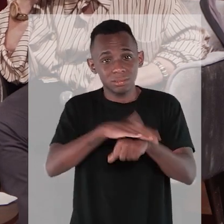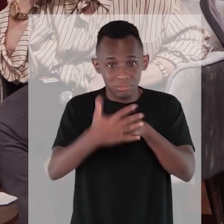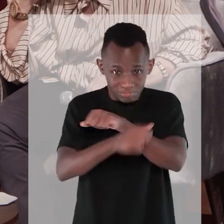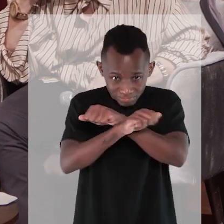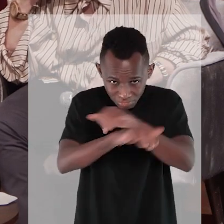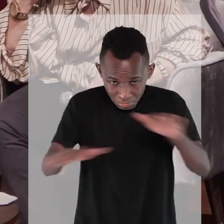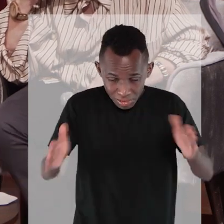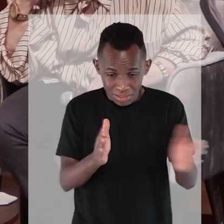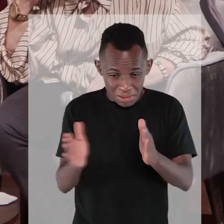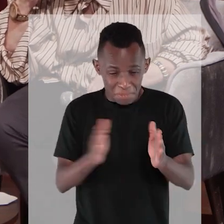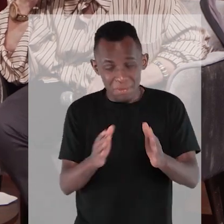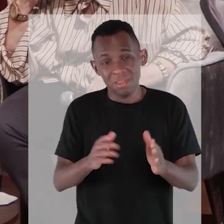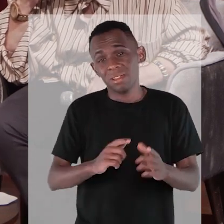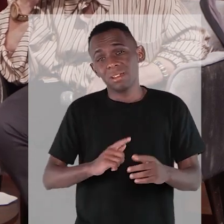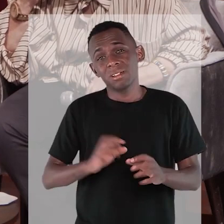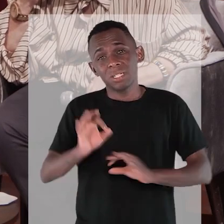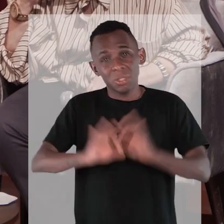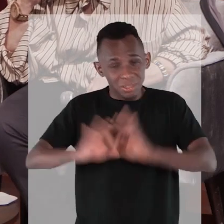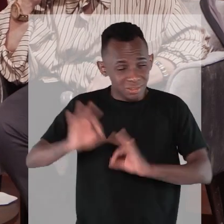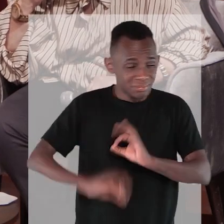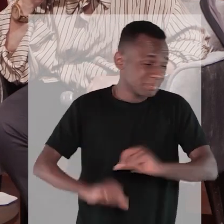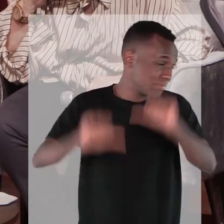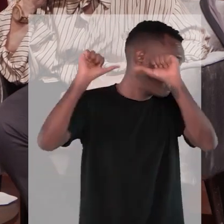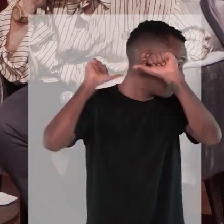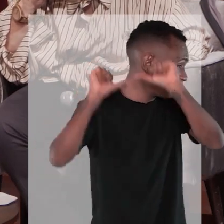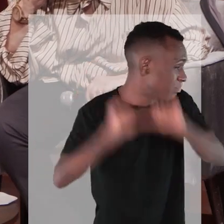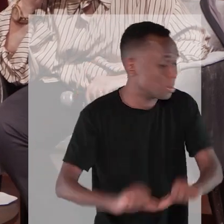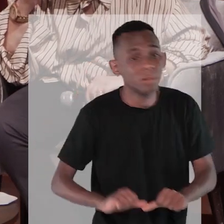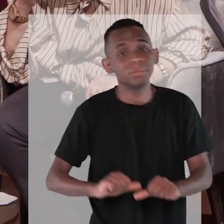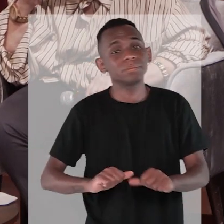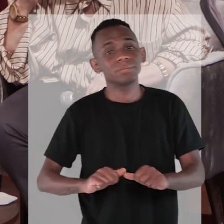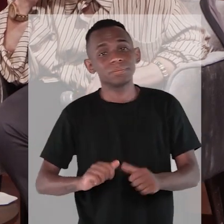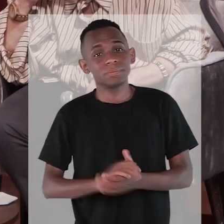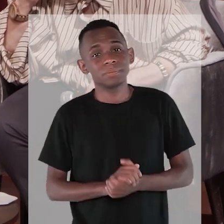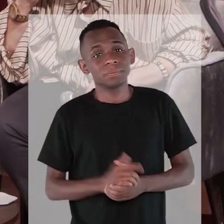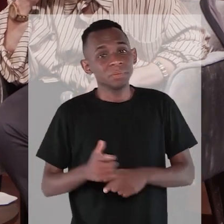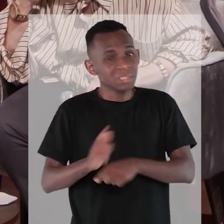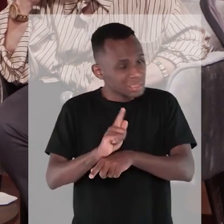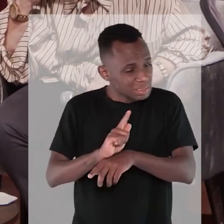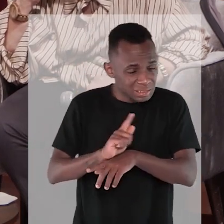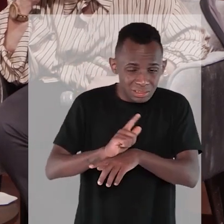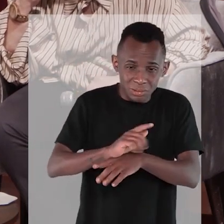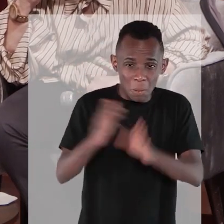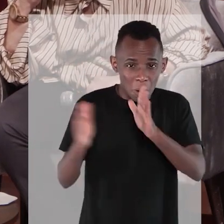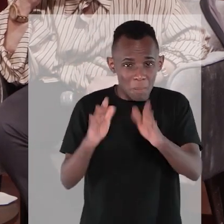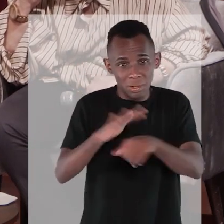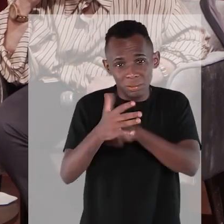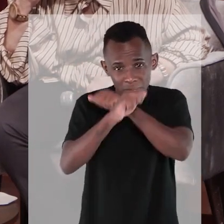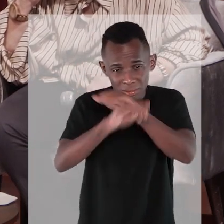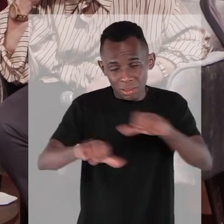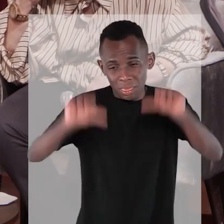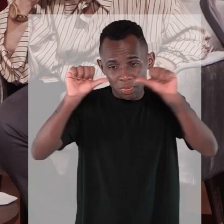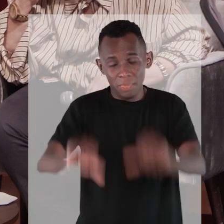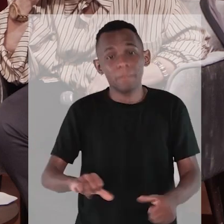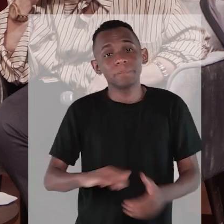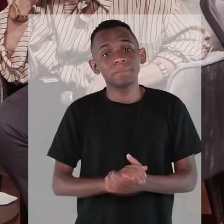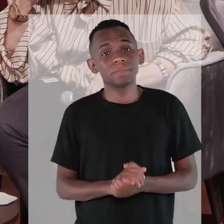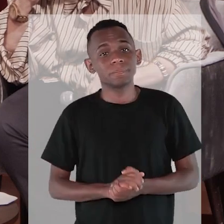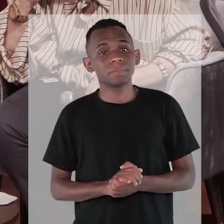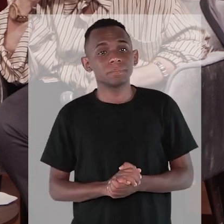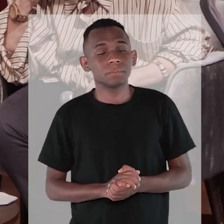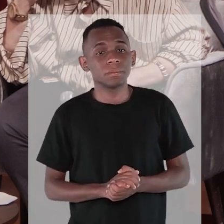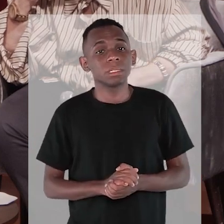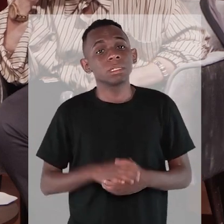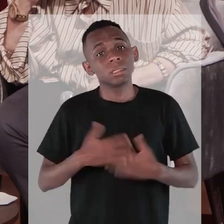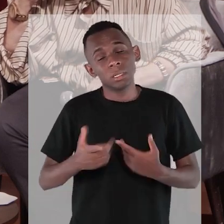de gestão e, no entanto, né, as pesquisas atuais, de hoje, né, praticamente, não sei se saiu alguma hoje não, mas enfim, as